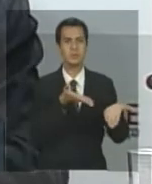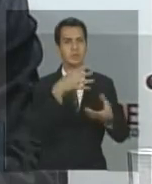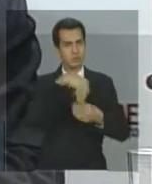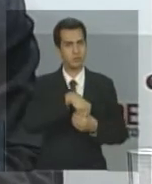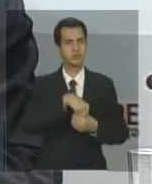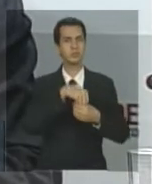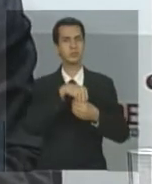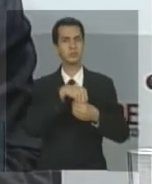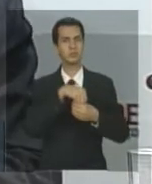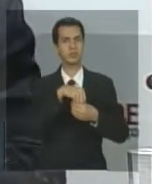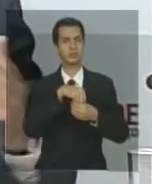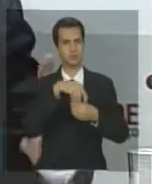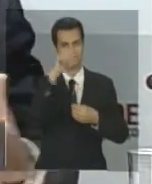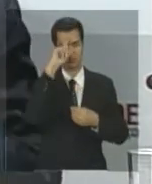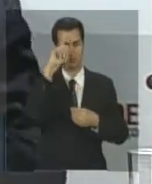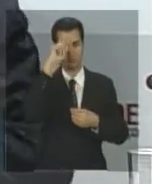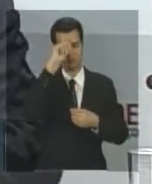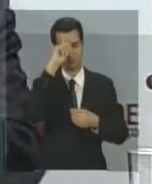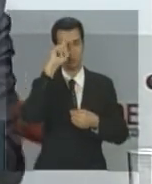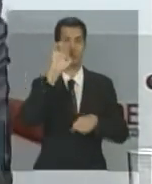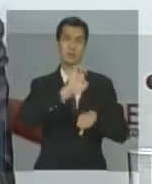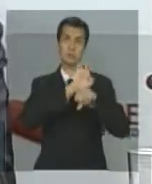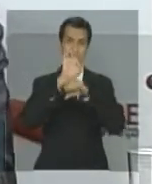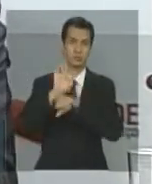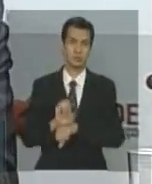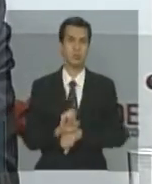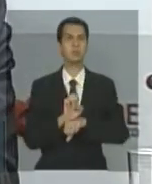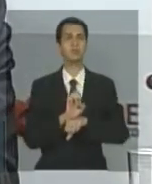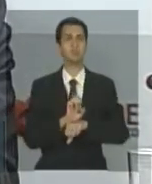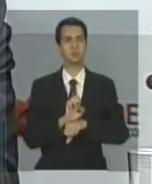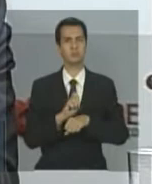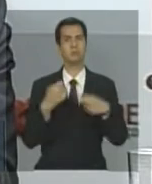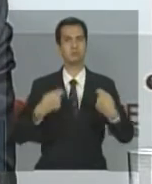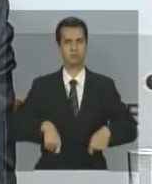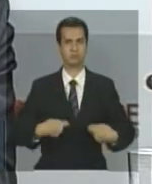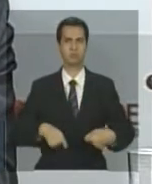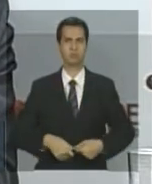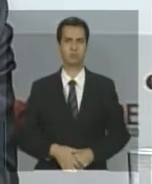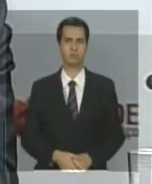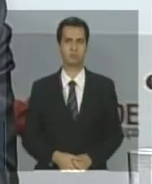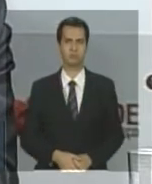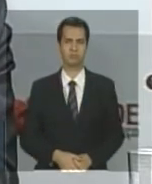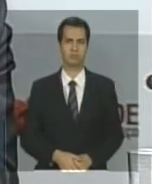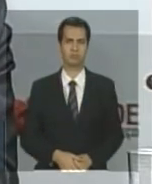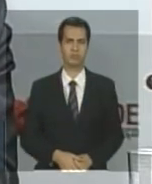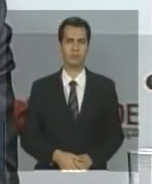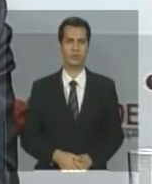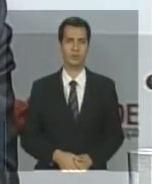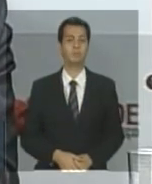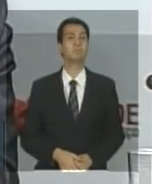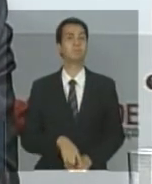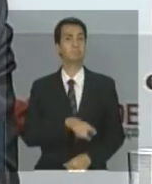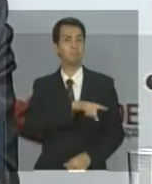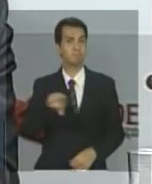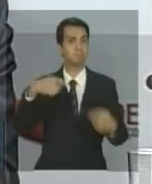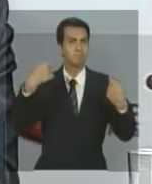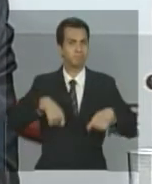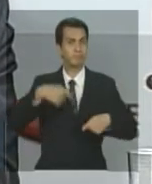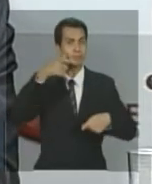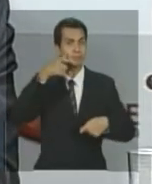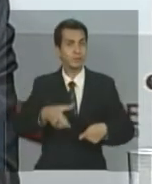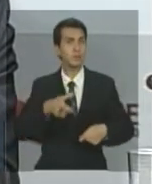saúde nesses estados, nos próprios serviços que já realizam hoje, né? Queria chamar muito a atenção para aquilo que o Éder